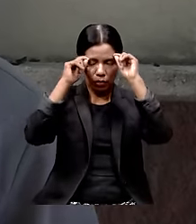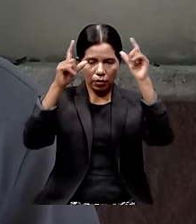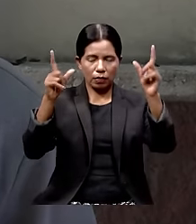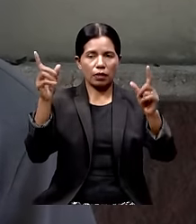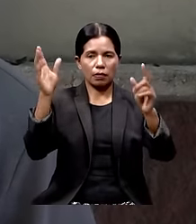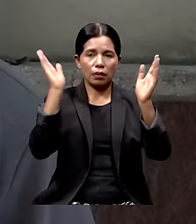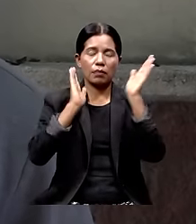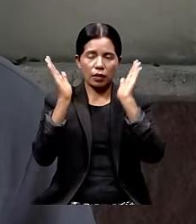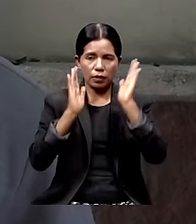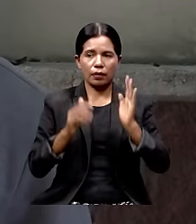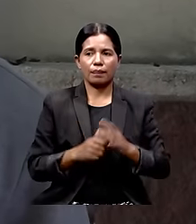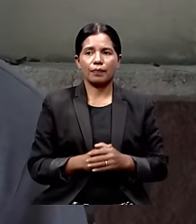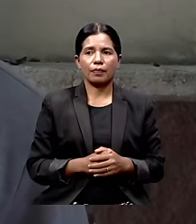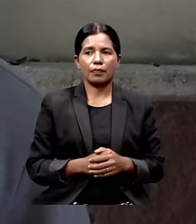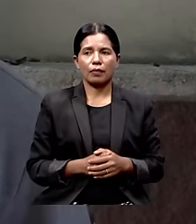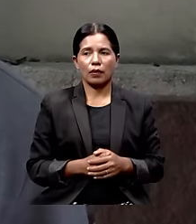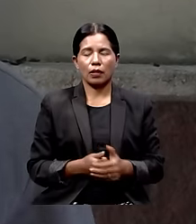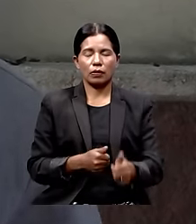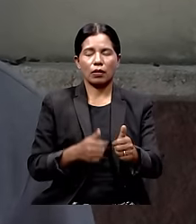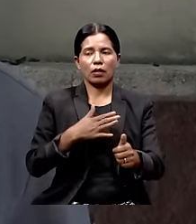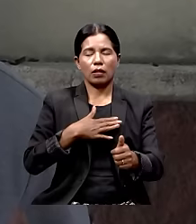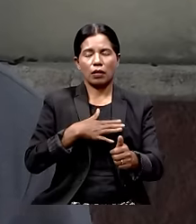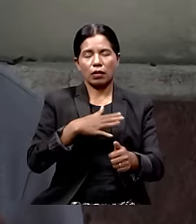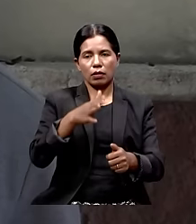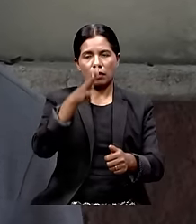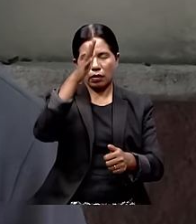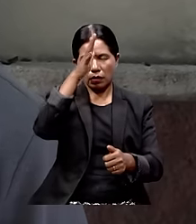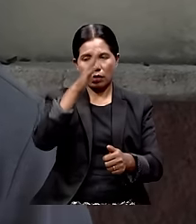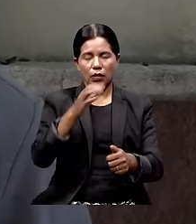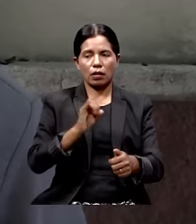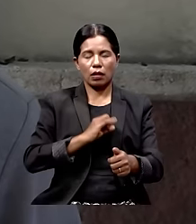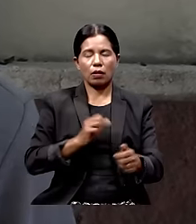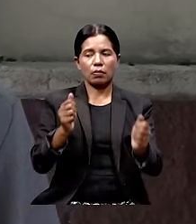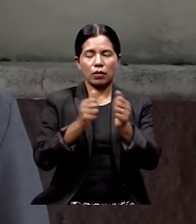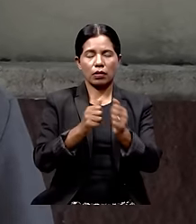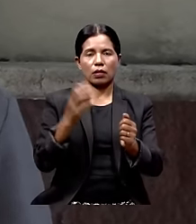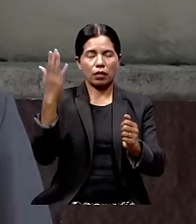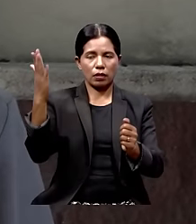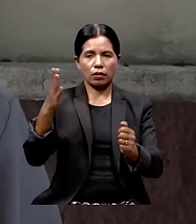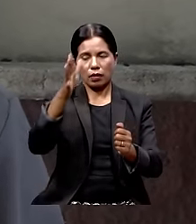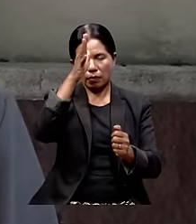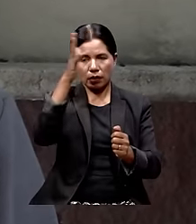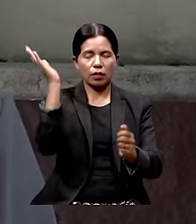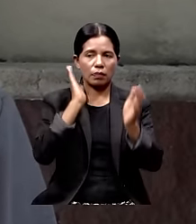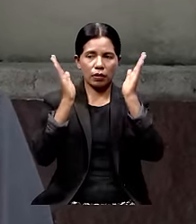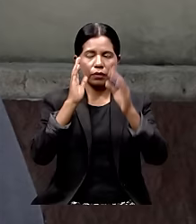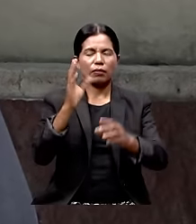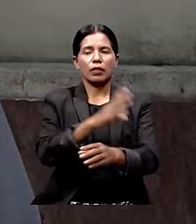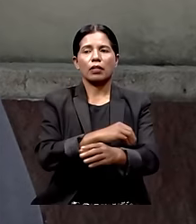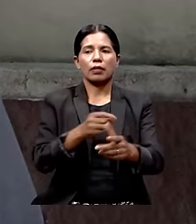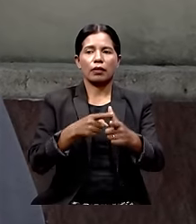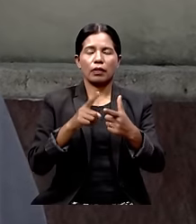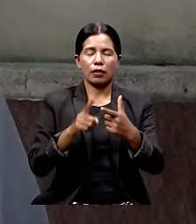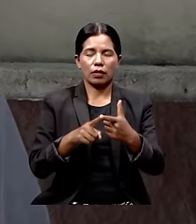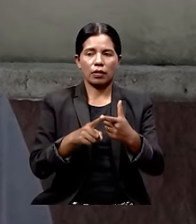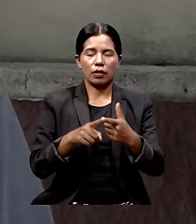Malásia. Tuir ne pai ane pas hawa pon kompanya ne pai halo tratamento ya ya Malaysia Kuala Lumpur